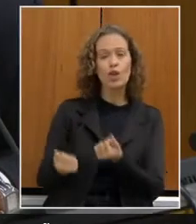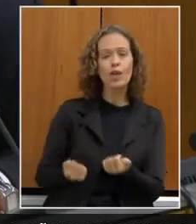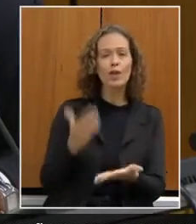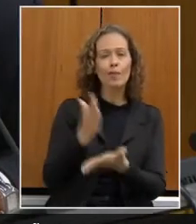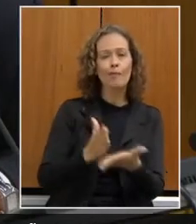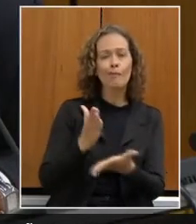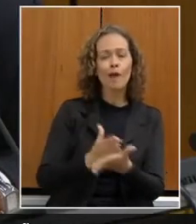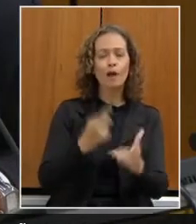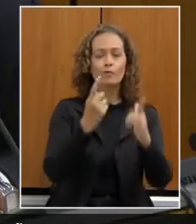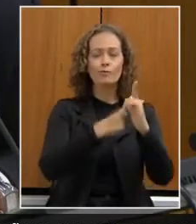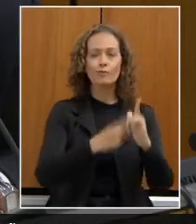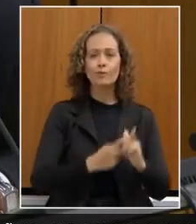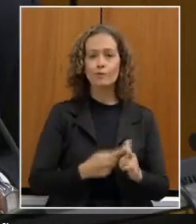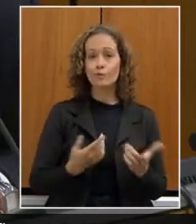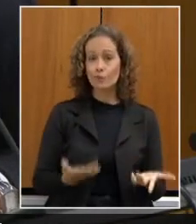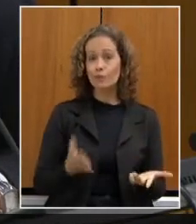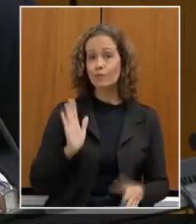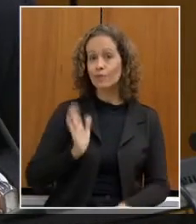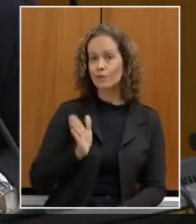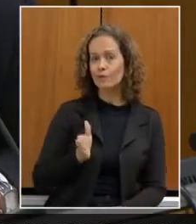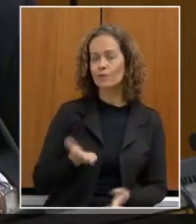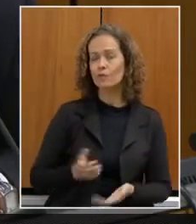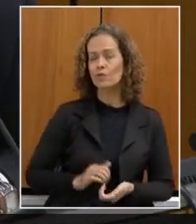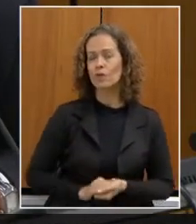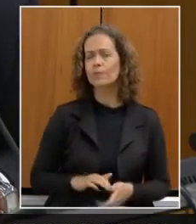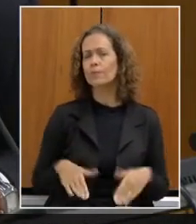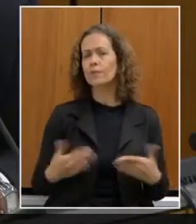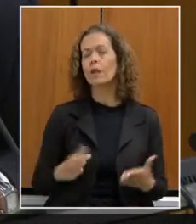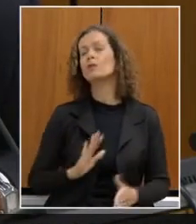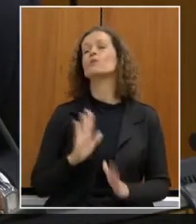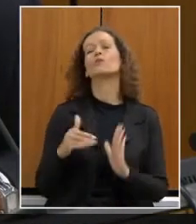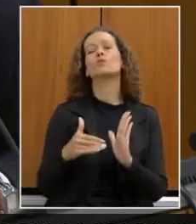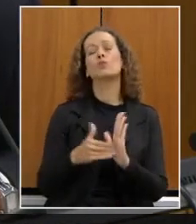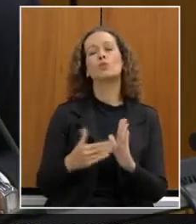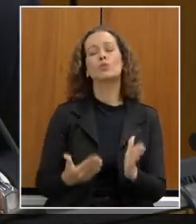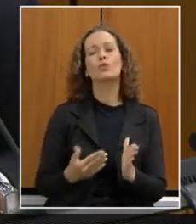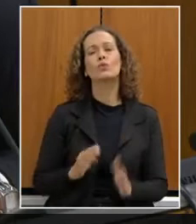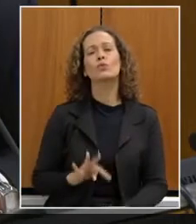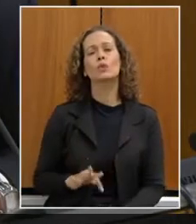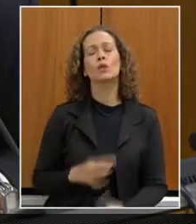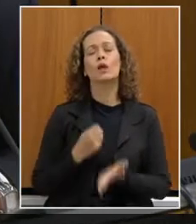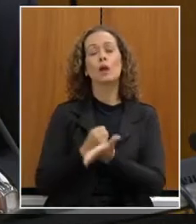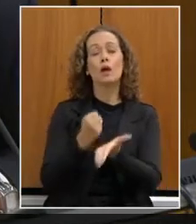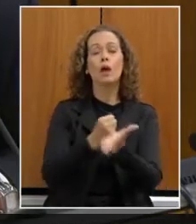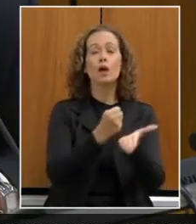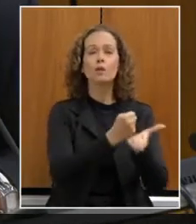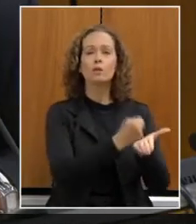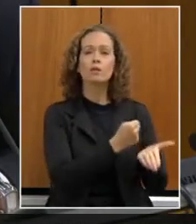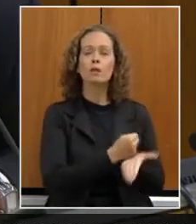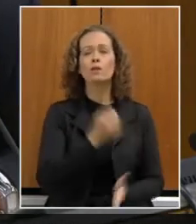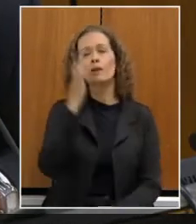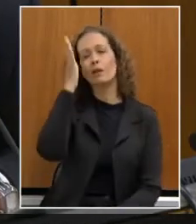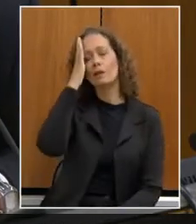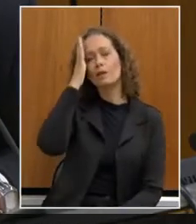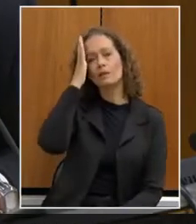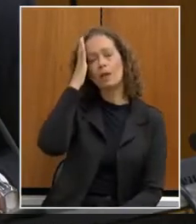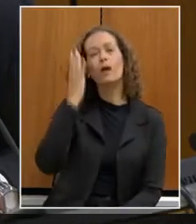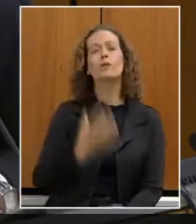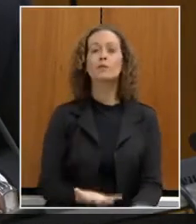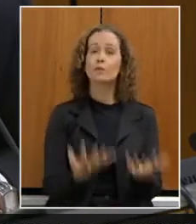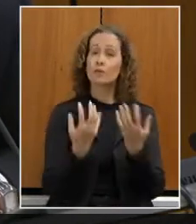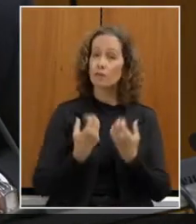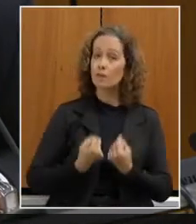tenham previsibilidade e eles, tudo que eles prestem de assistência, eles saibam que eles vão receber